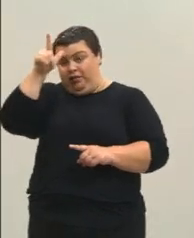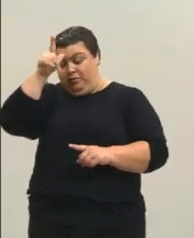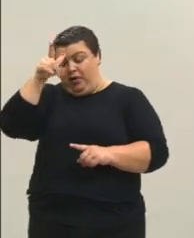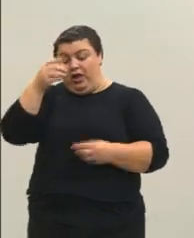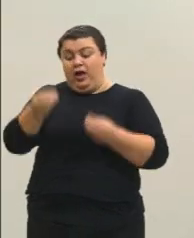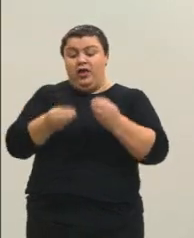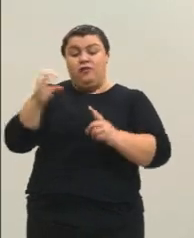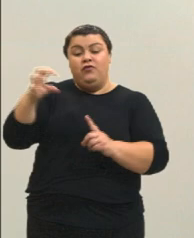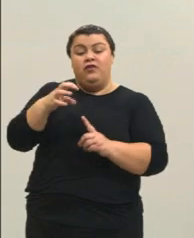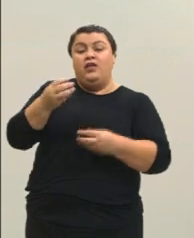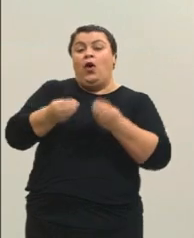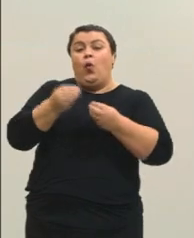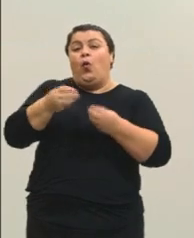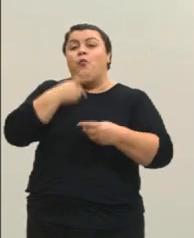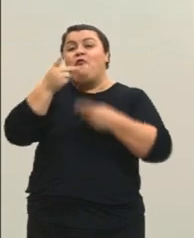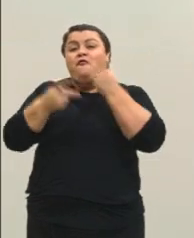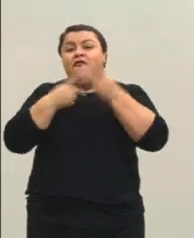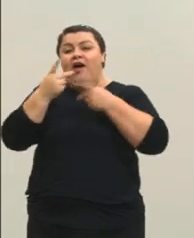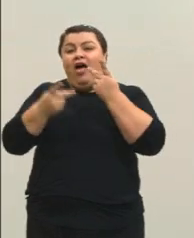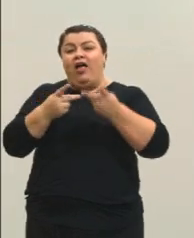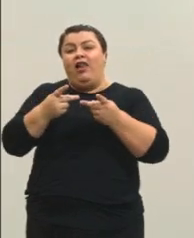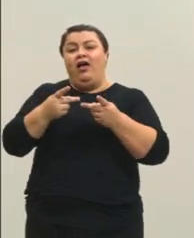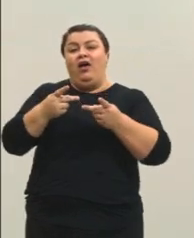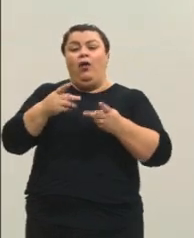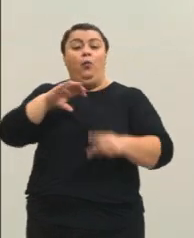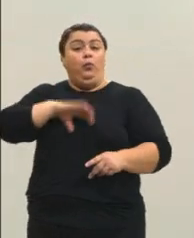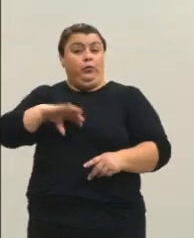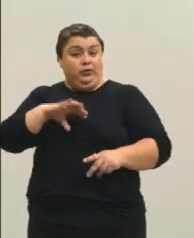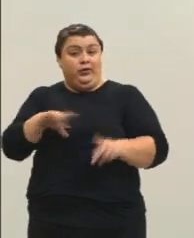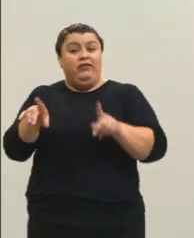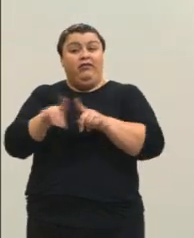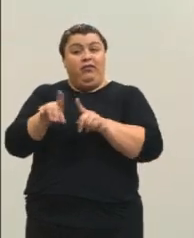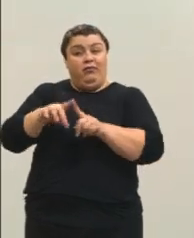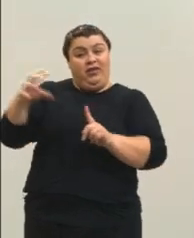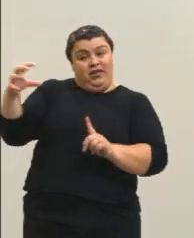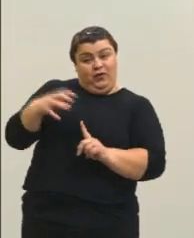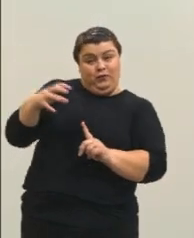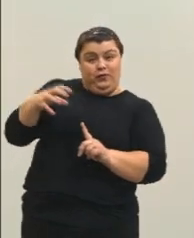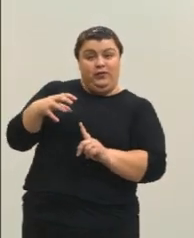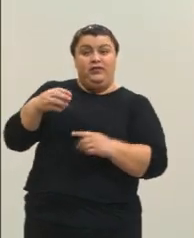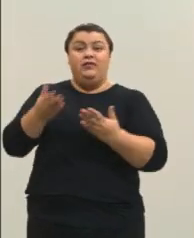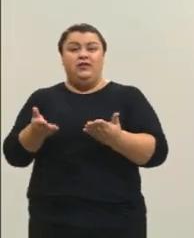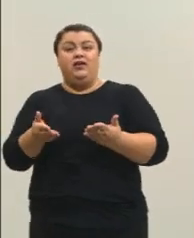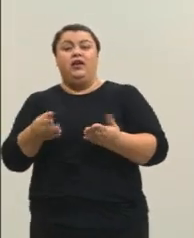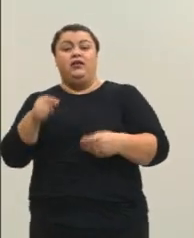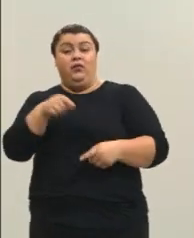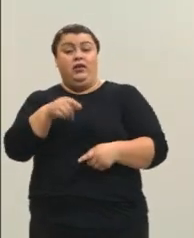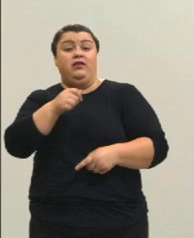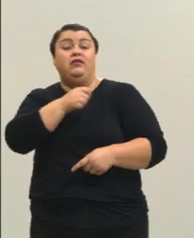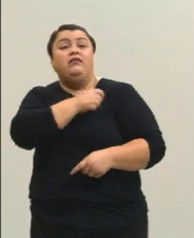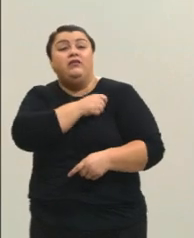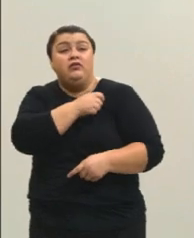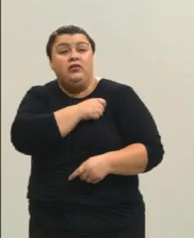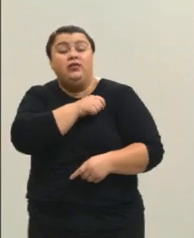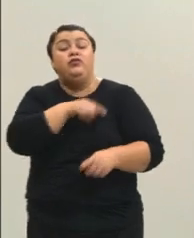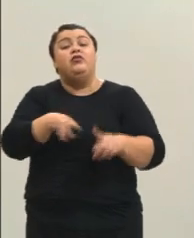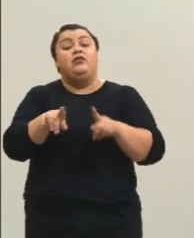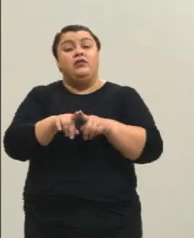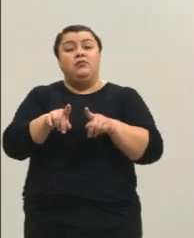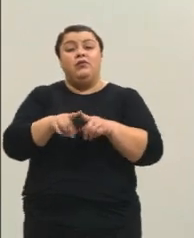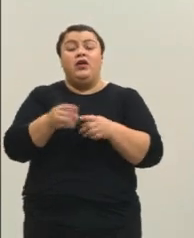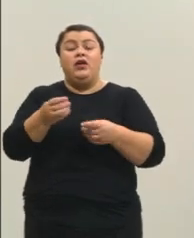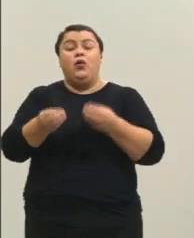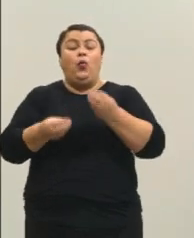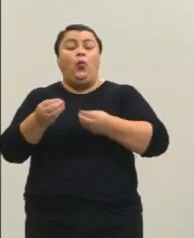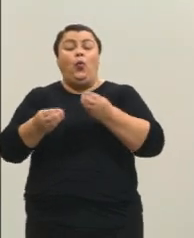de pronunciarem a própria língua portuguesa Então esse grande sua influenciar e muito a nossa forma de falar e